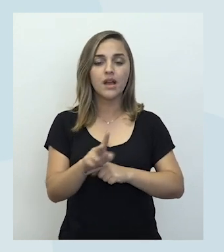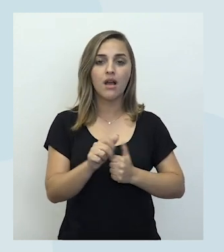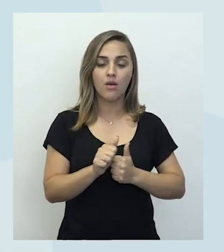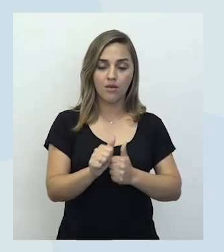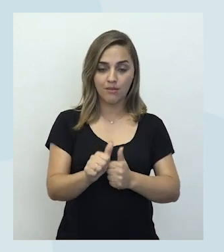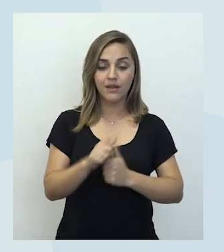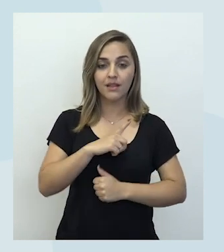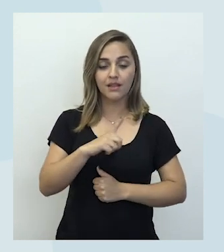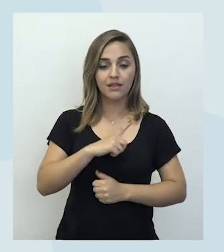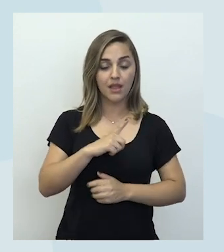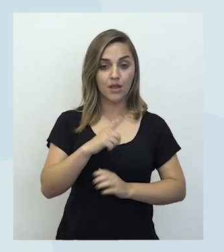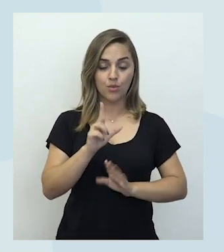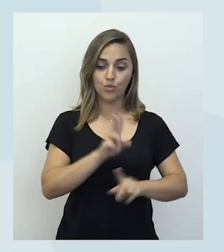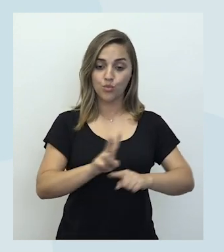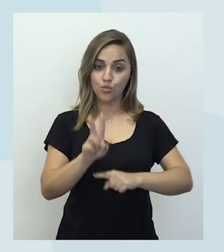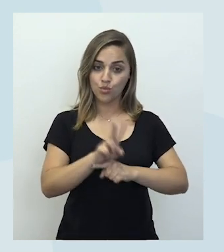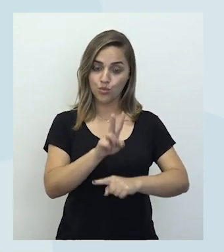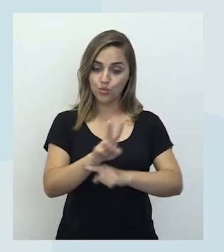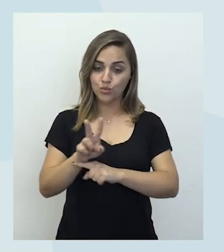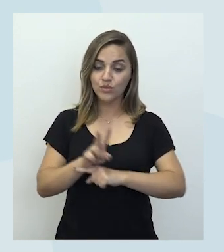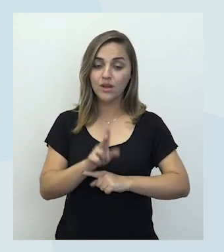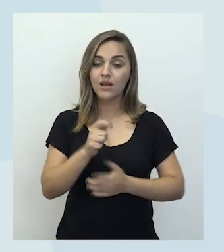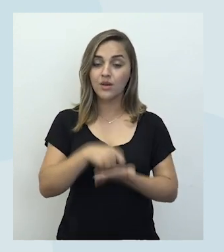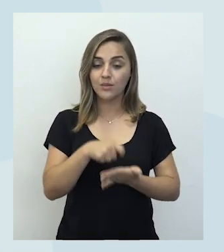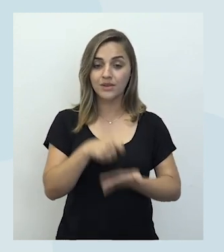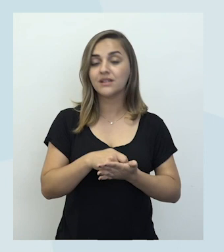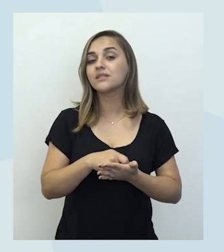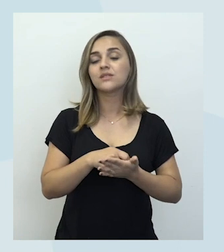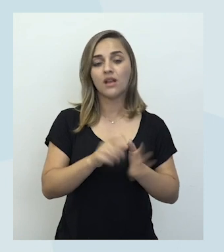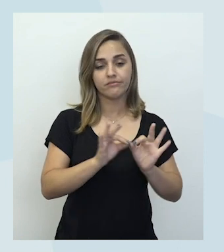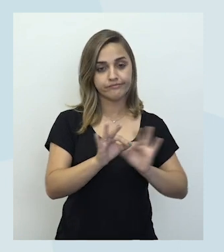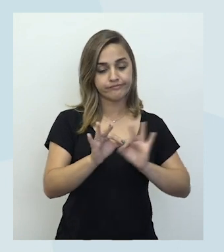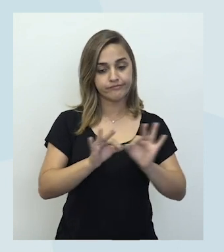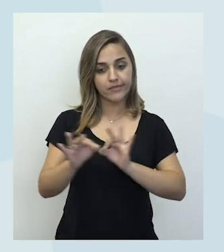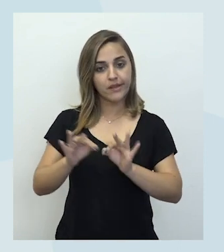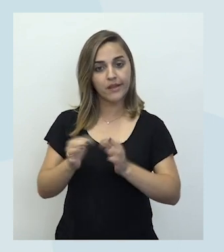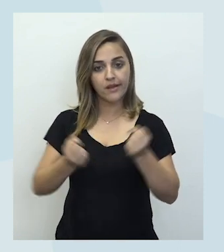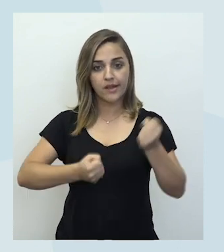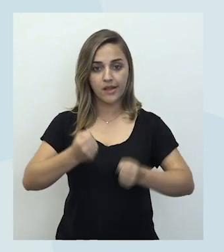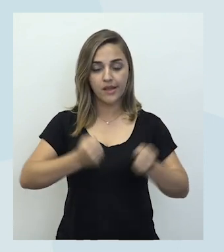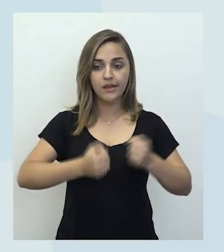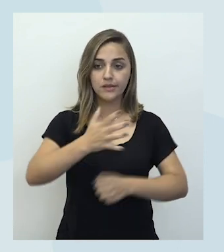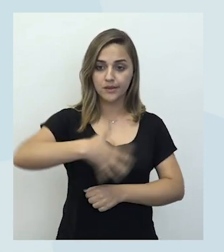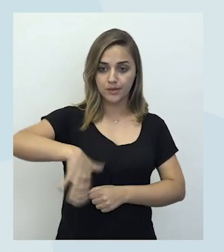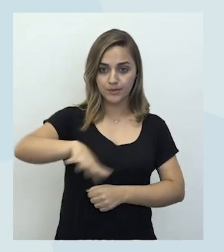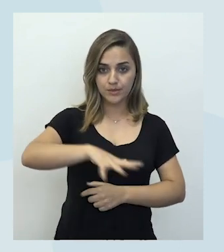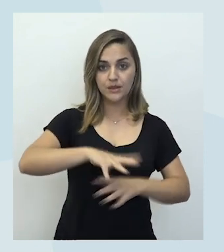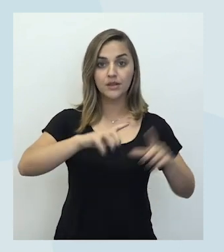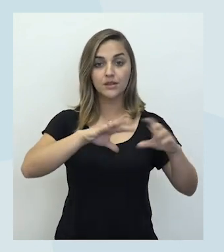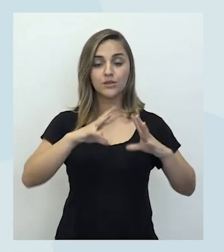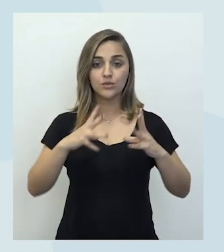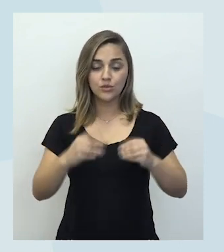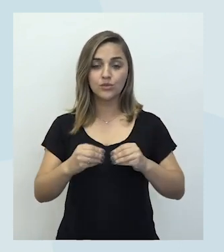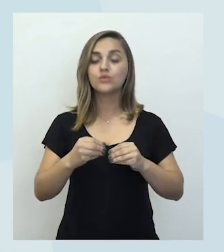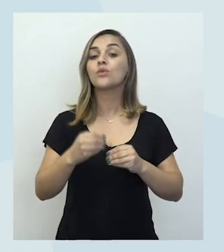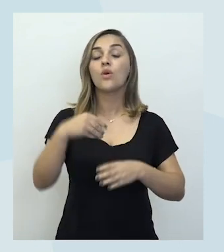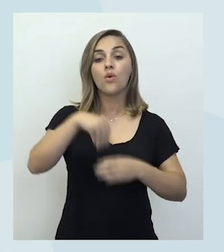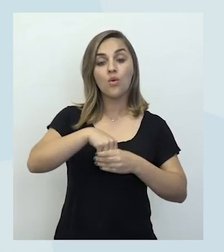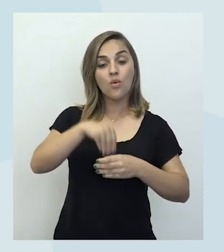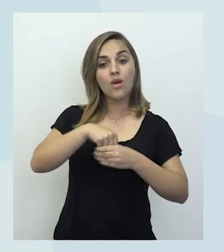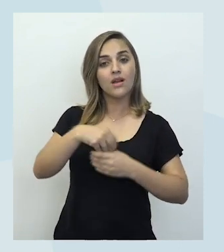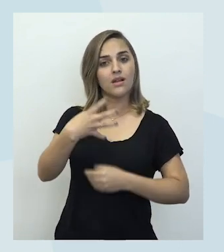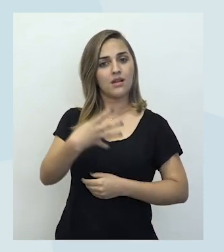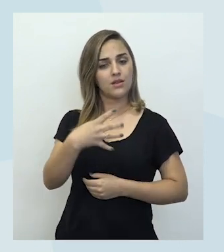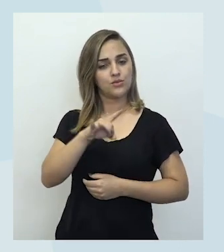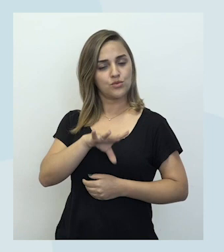estão a distância mínima de 1,5 metro entre pessoas e carros em todos os ambientes, máximo de 4 ocupantes no carro,